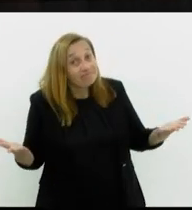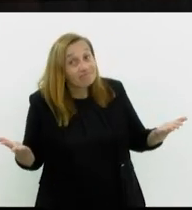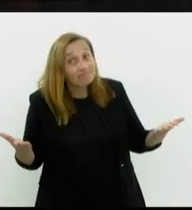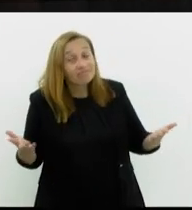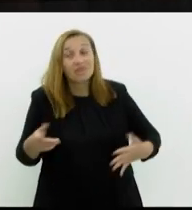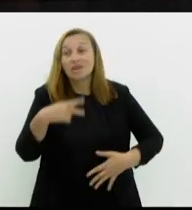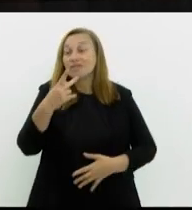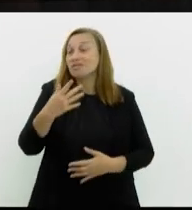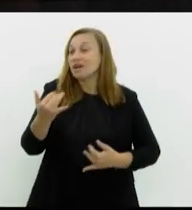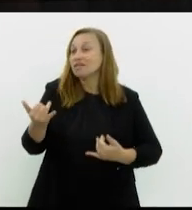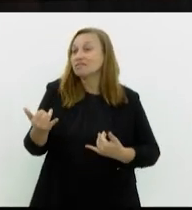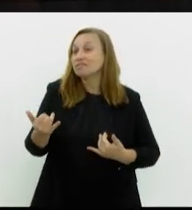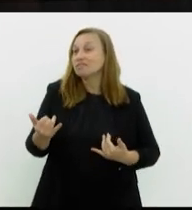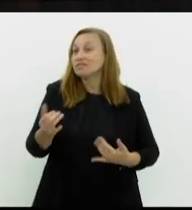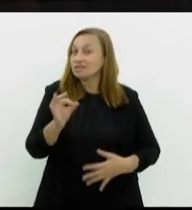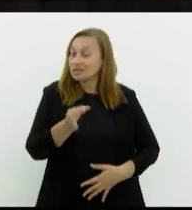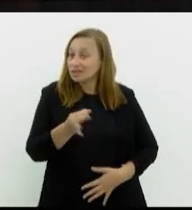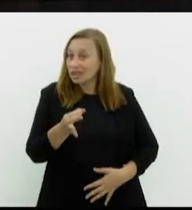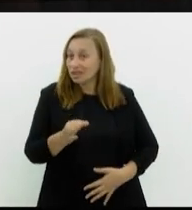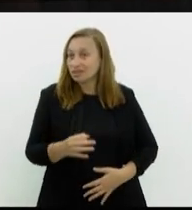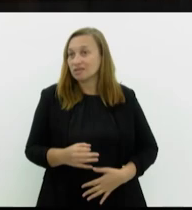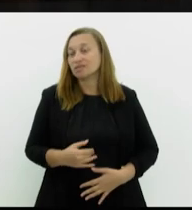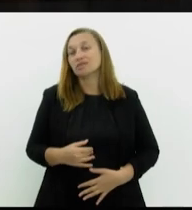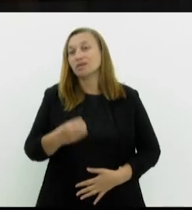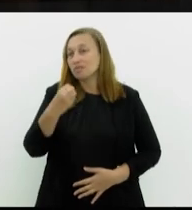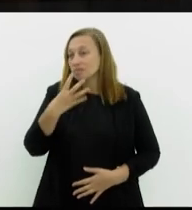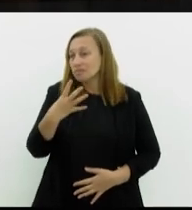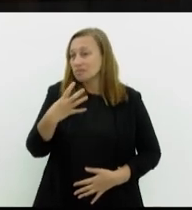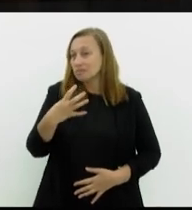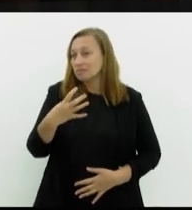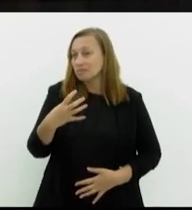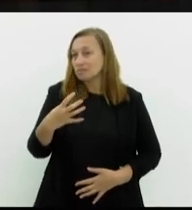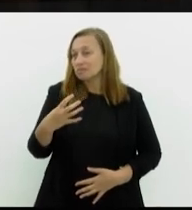digo isso publicamente, e me dou muito bem com ele.